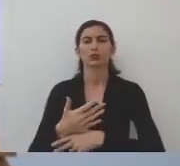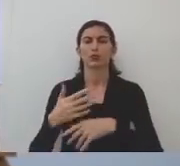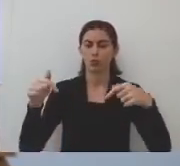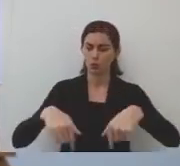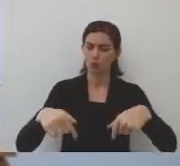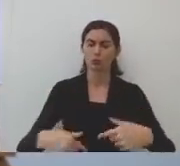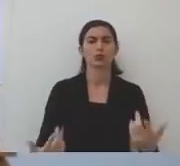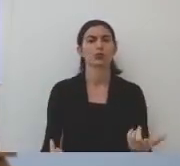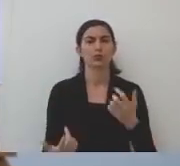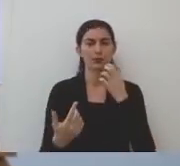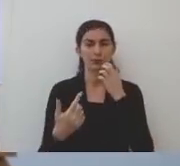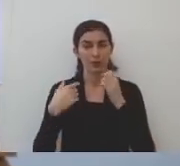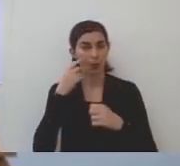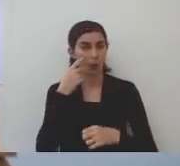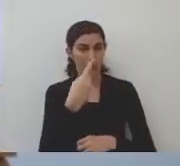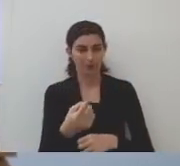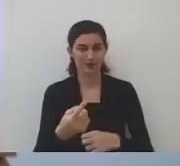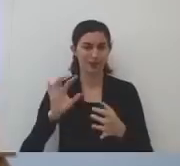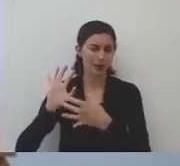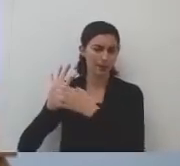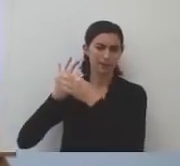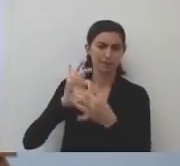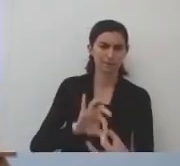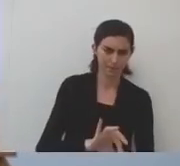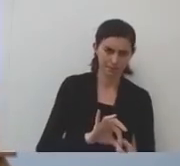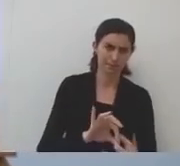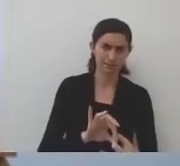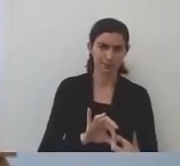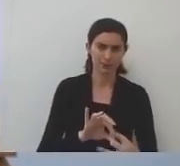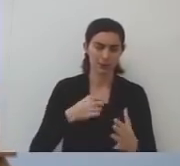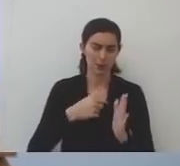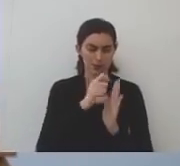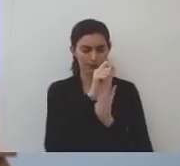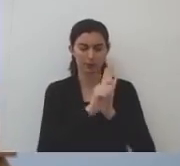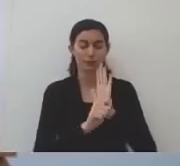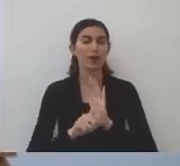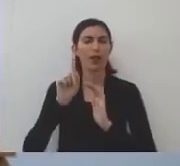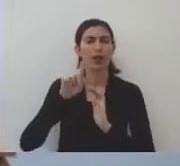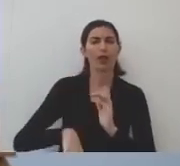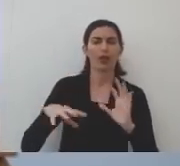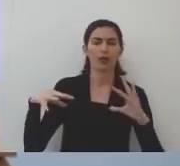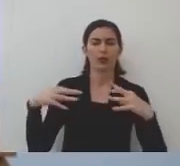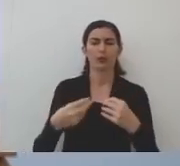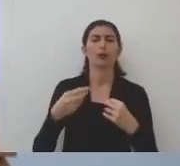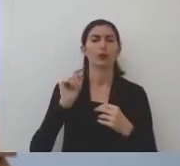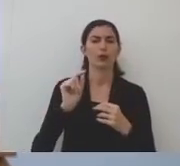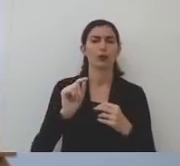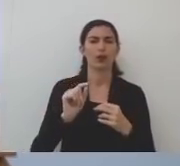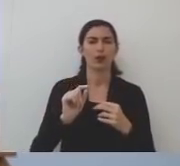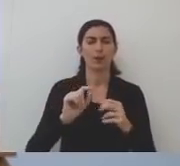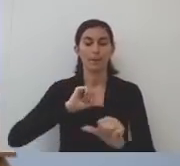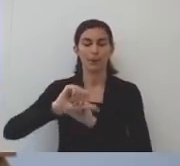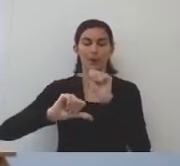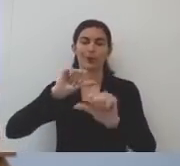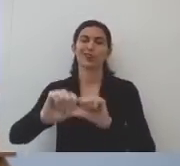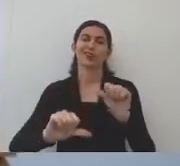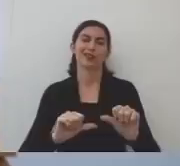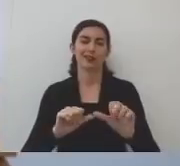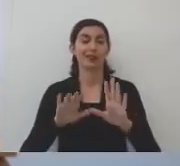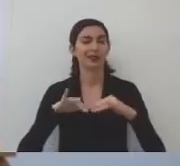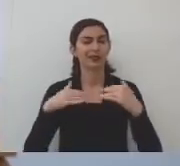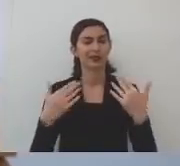atualidade. Então, observe que o viés, né, da minha escrita, ele vai ser totalmente modificado.